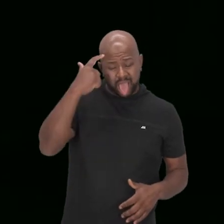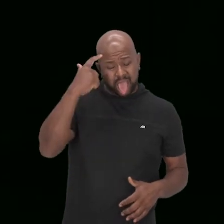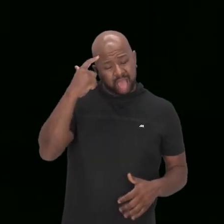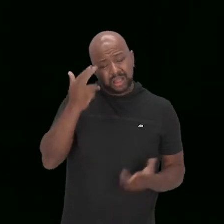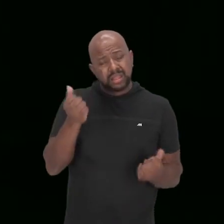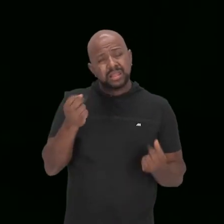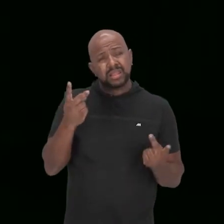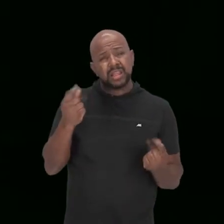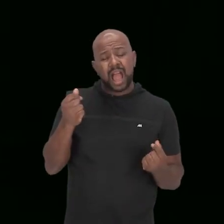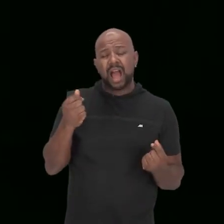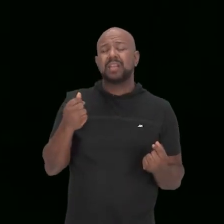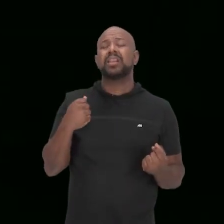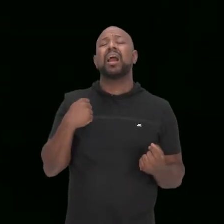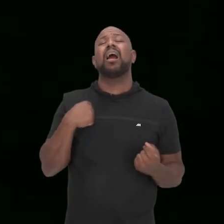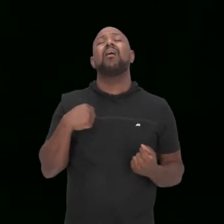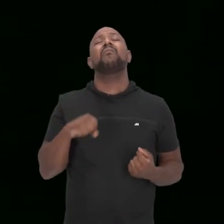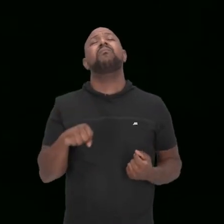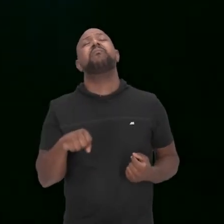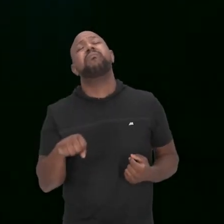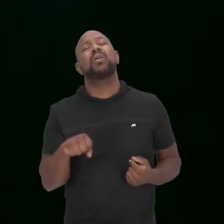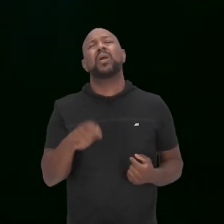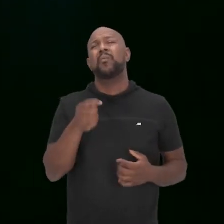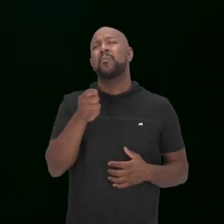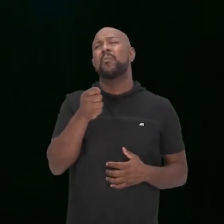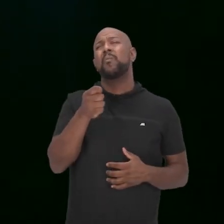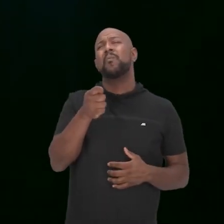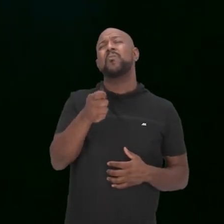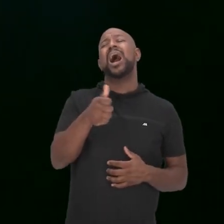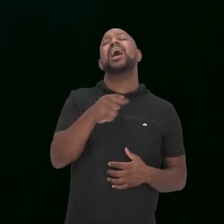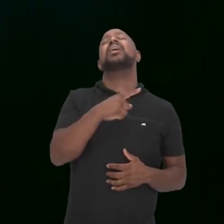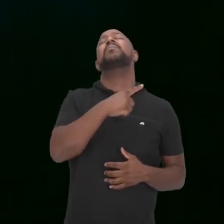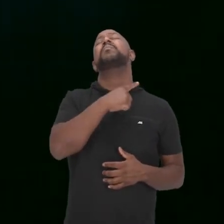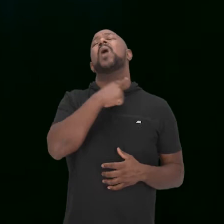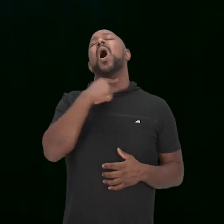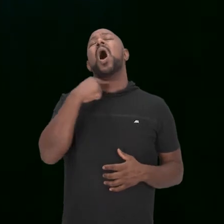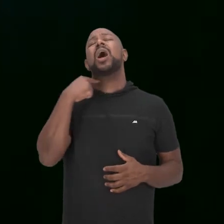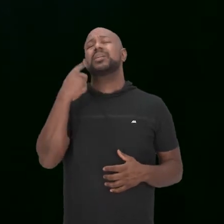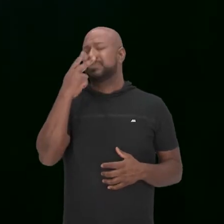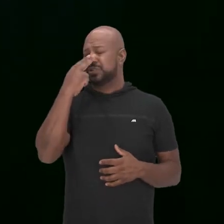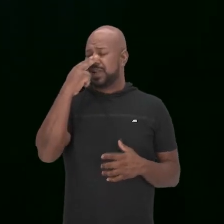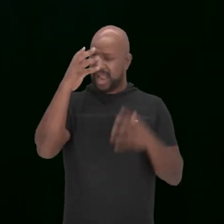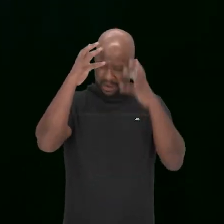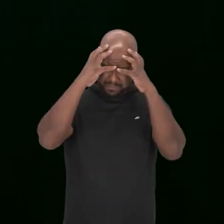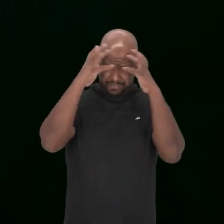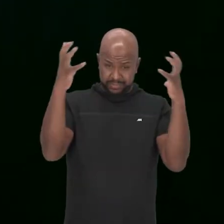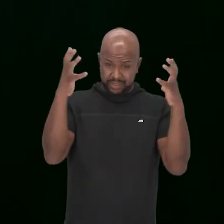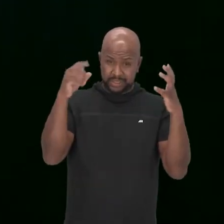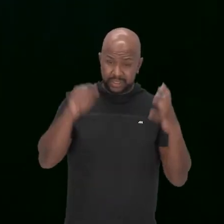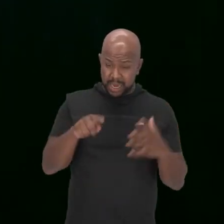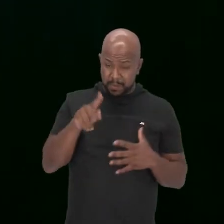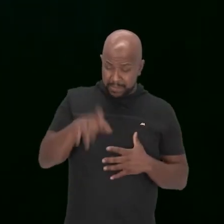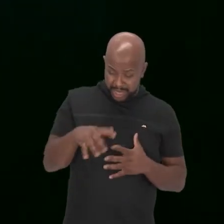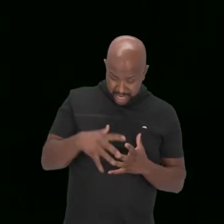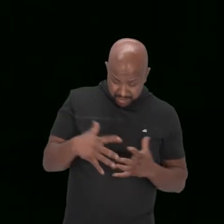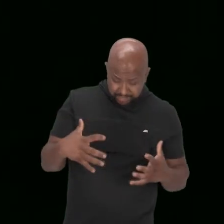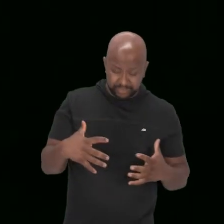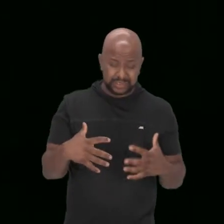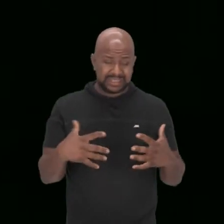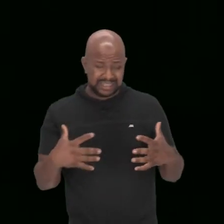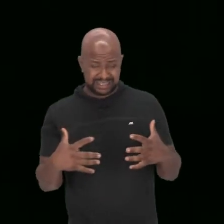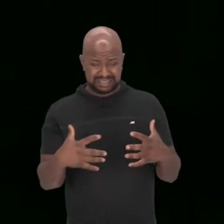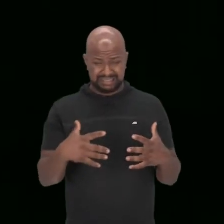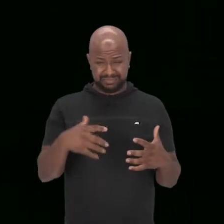sobre a face da terra. Um sujeito amorfo que tem a cabeça maior que o pé maior que a